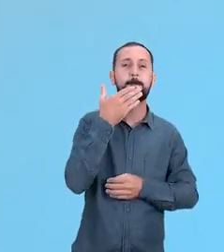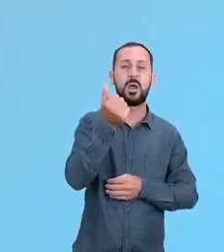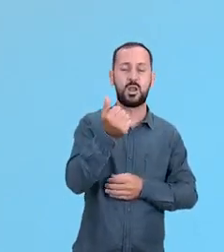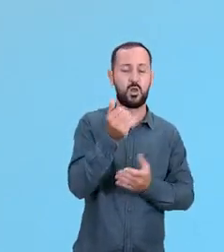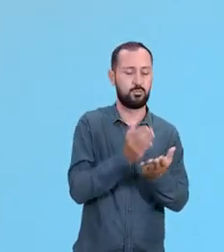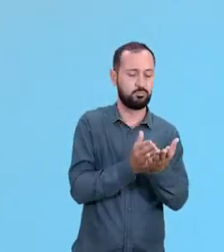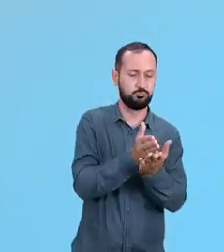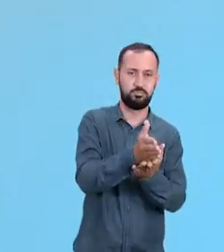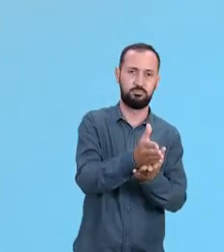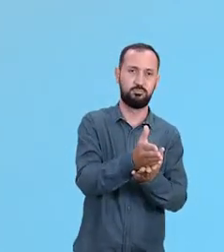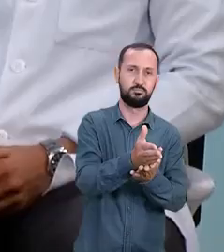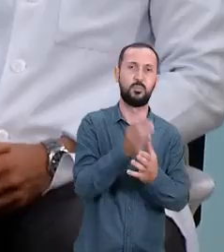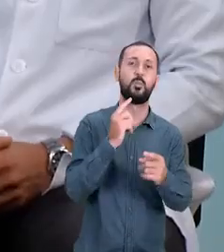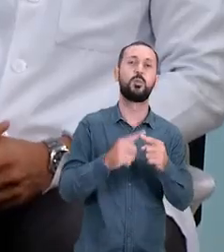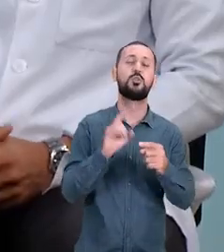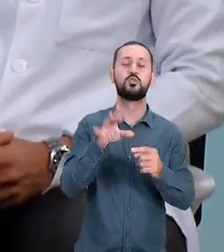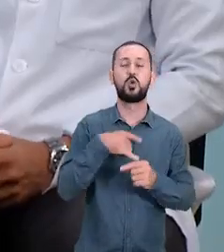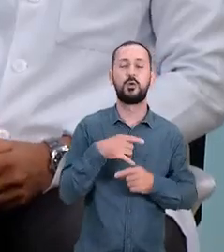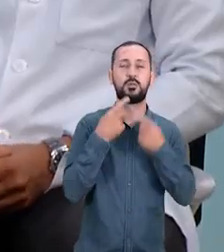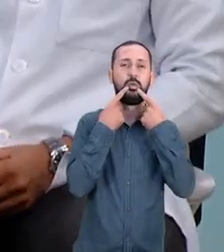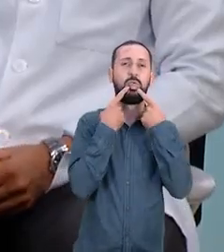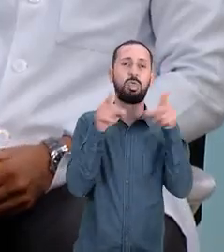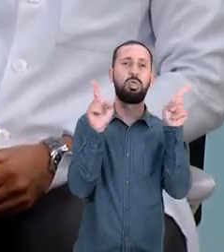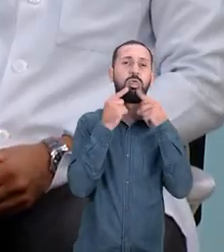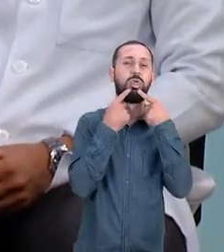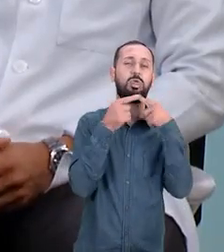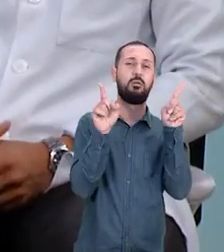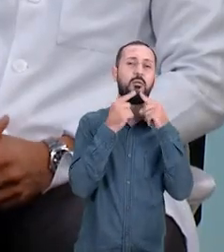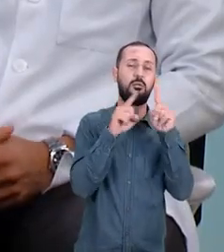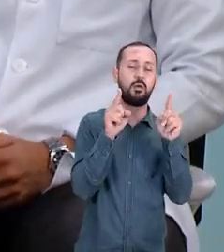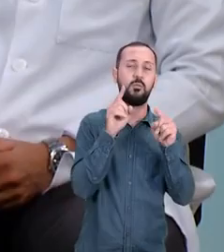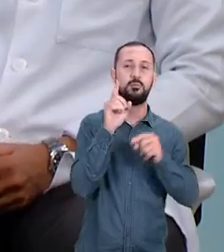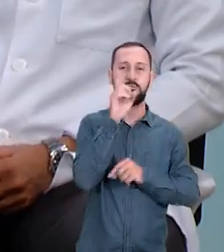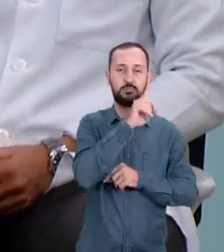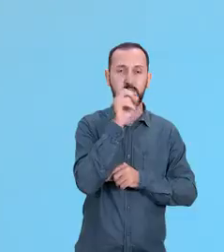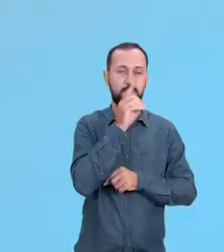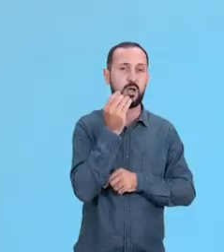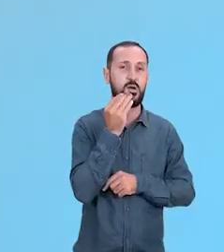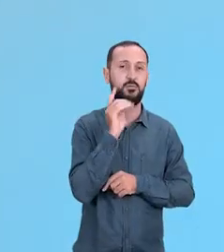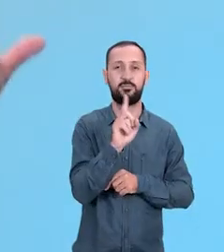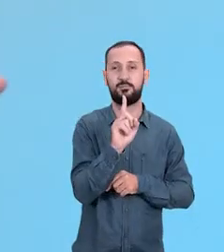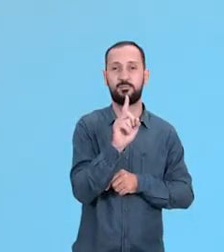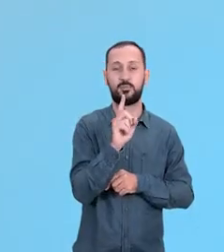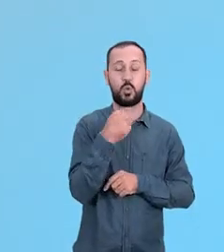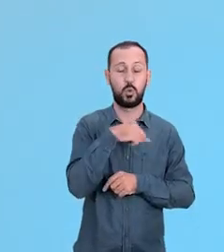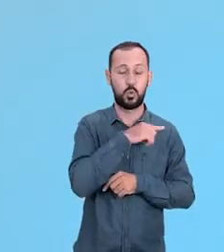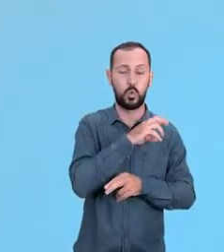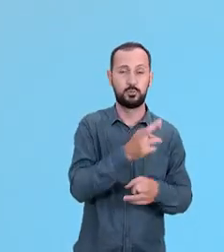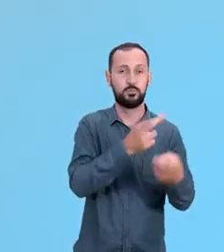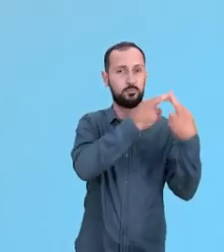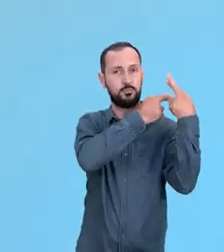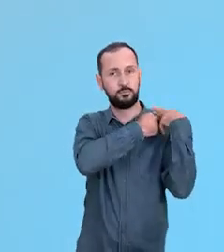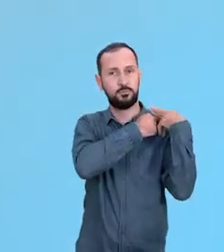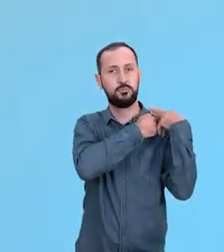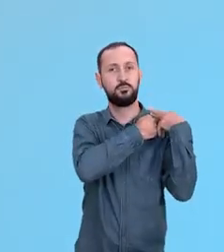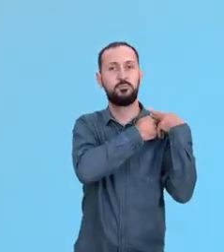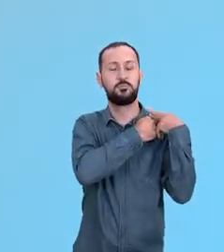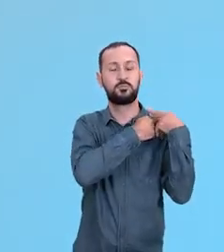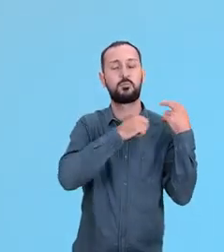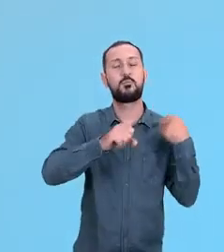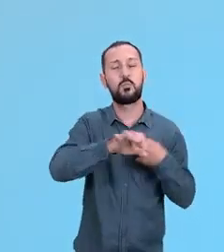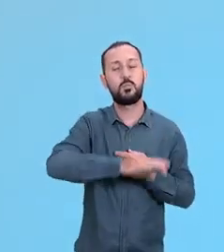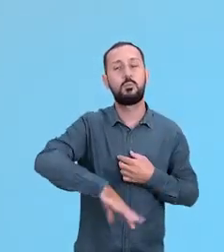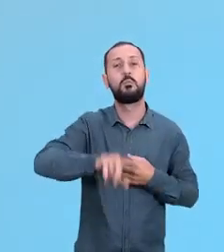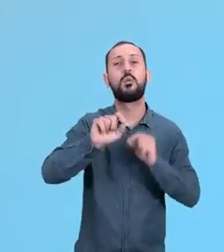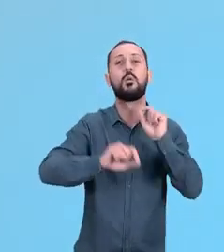não é só fazer uma crítica ou apontar um defeito, mas a nossa grande responsabilidade